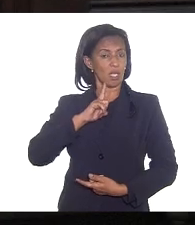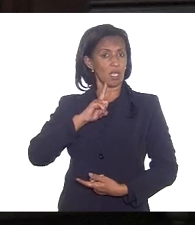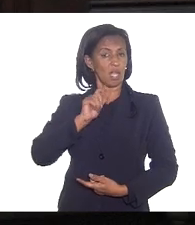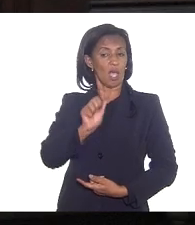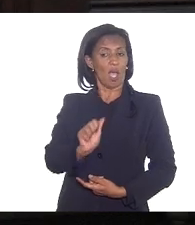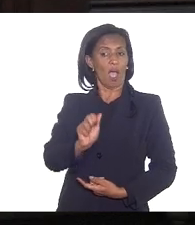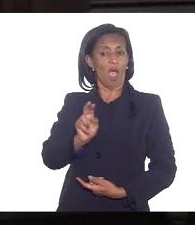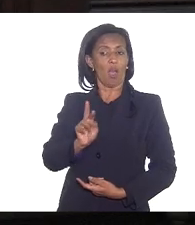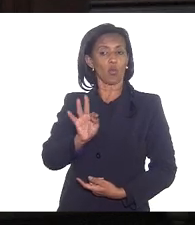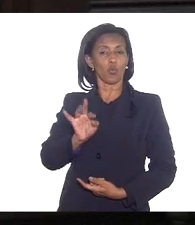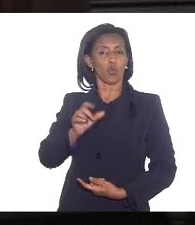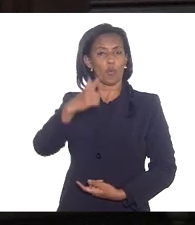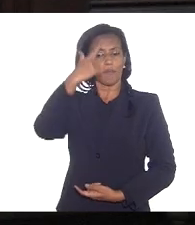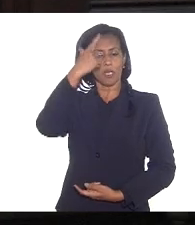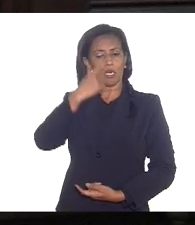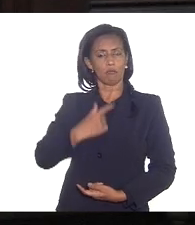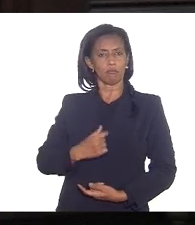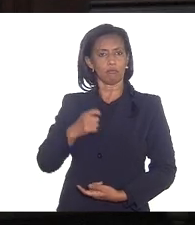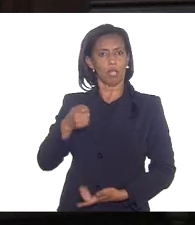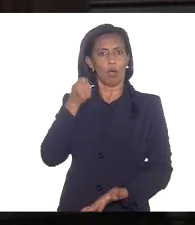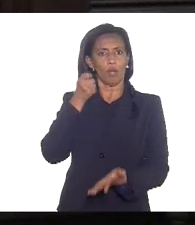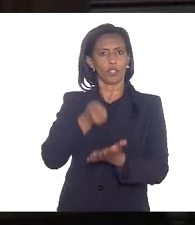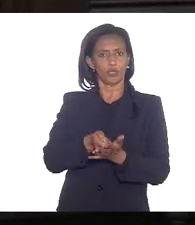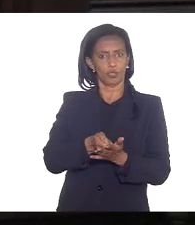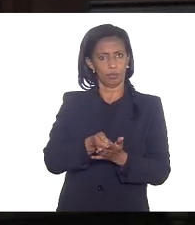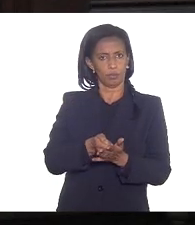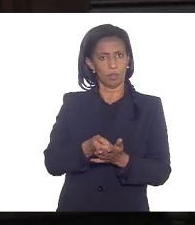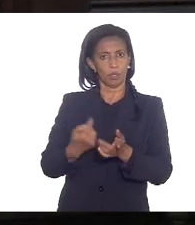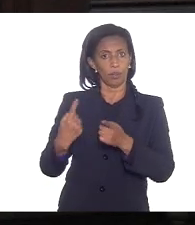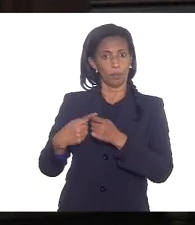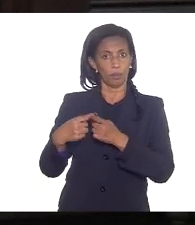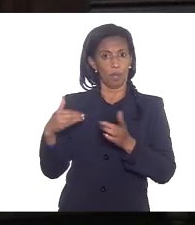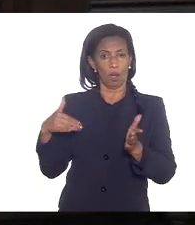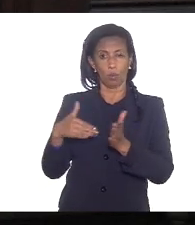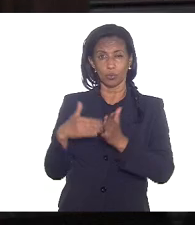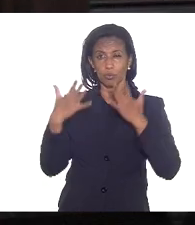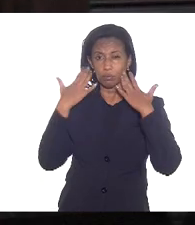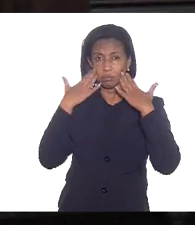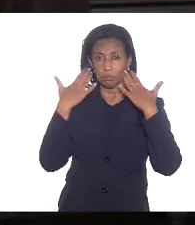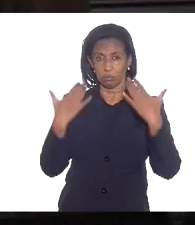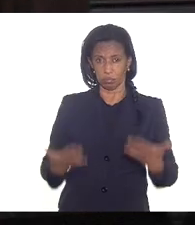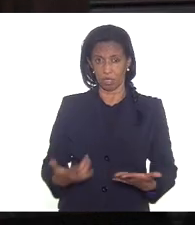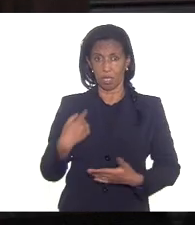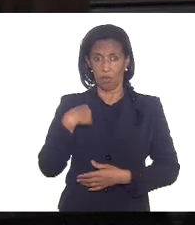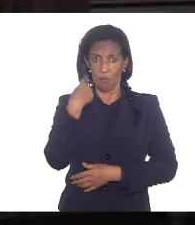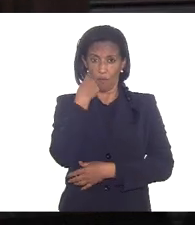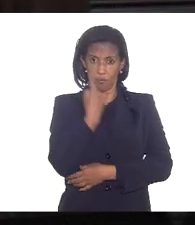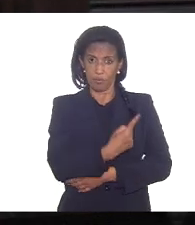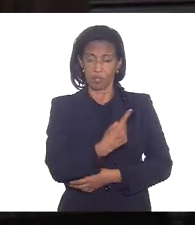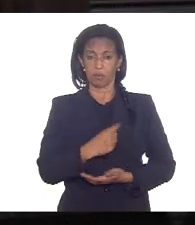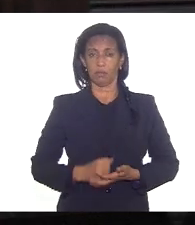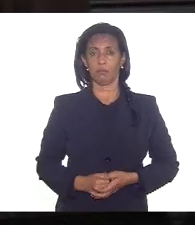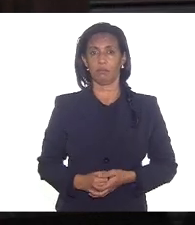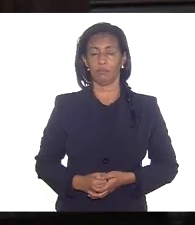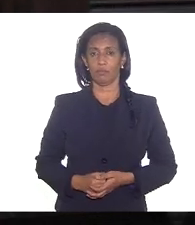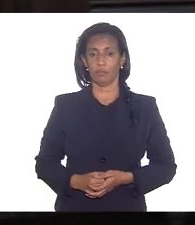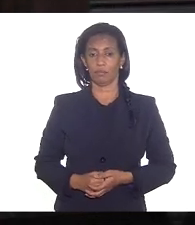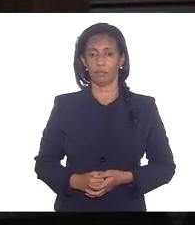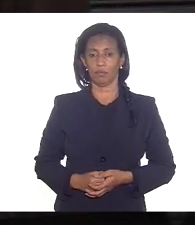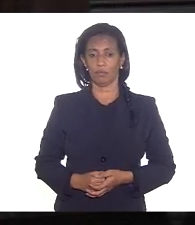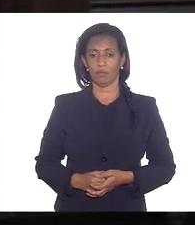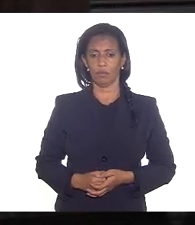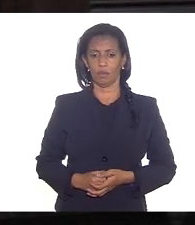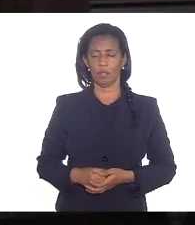autonomia em relação ao regime porque a última manifestação que eu vi do